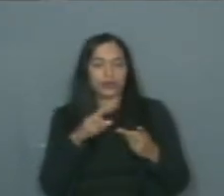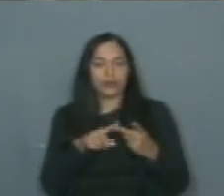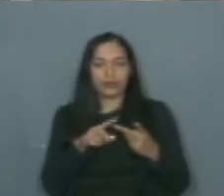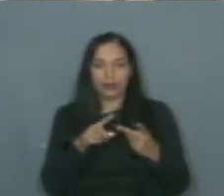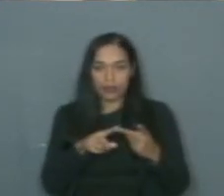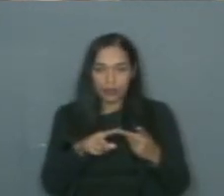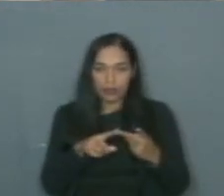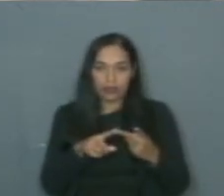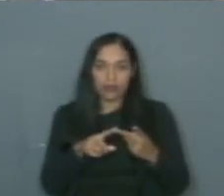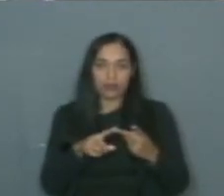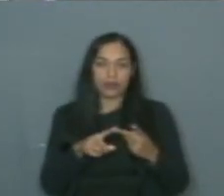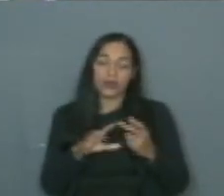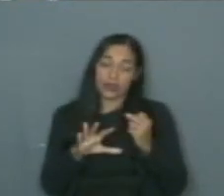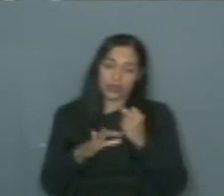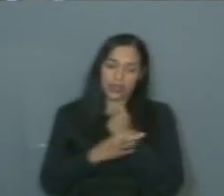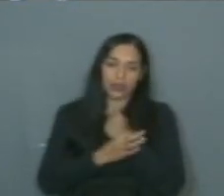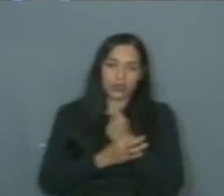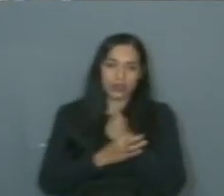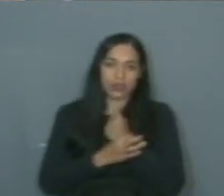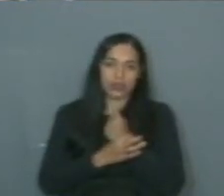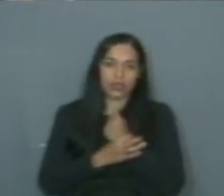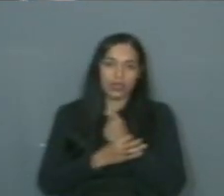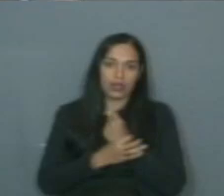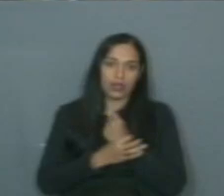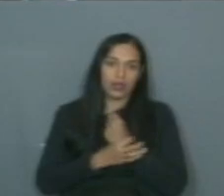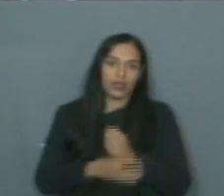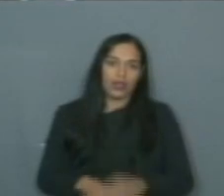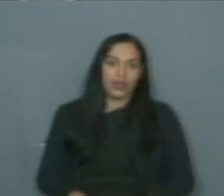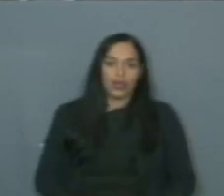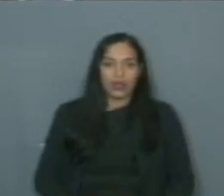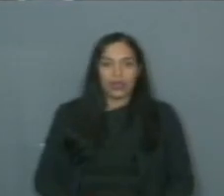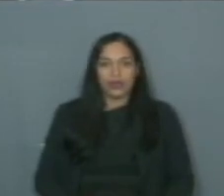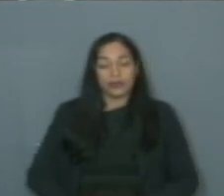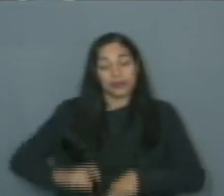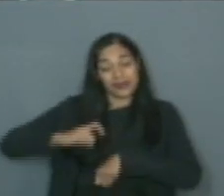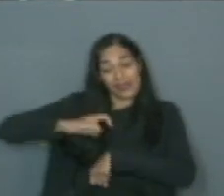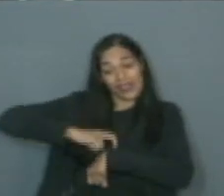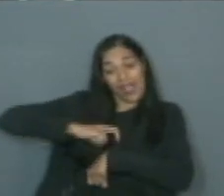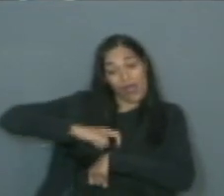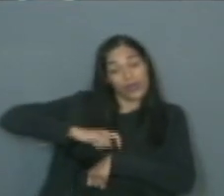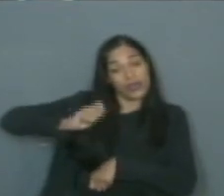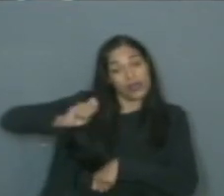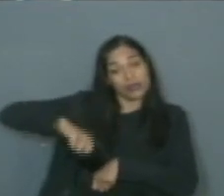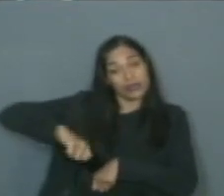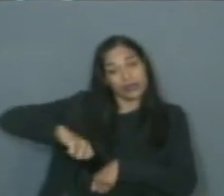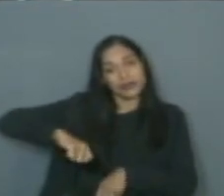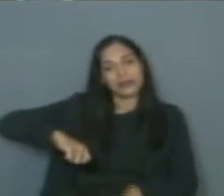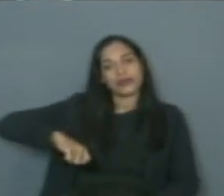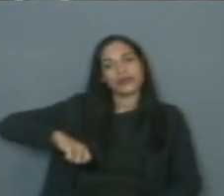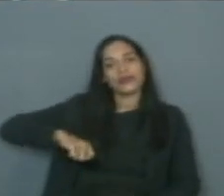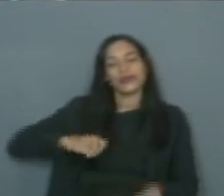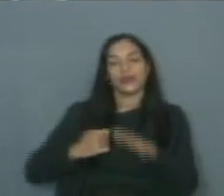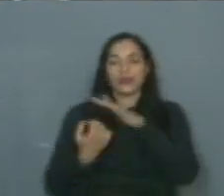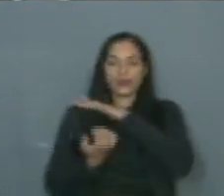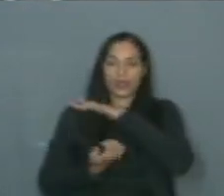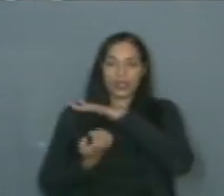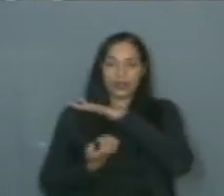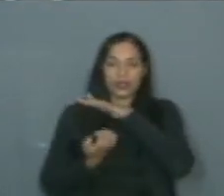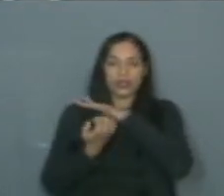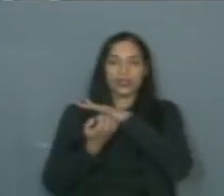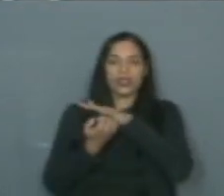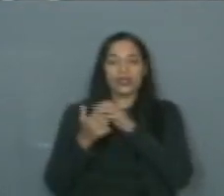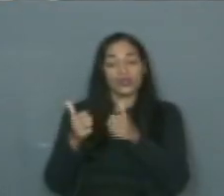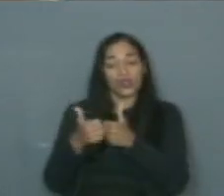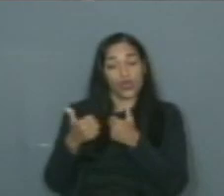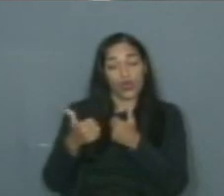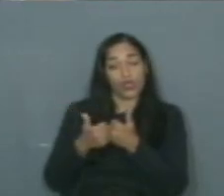até uma certa segurança. E eles, na hora, juntaram o cartel de empresários do ônibus